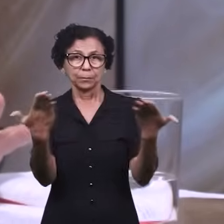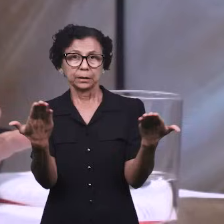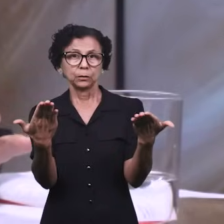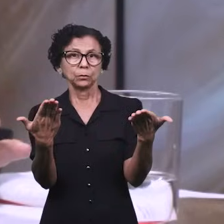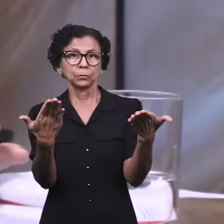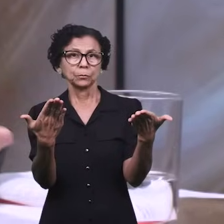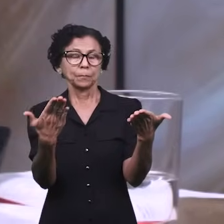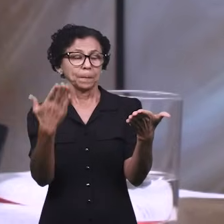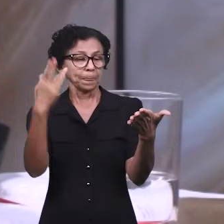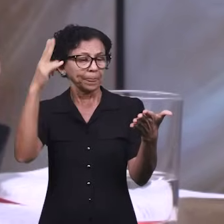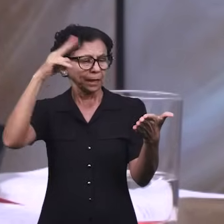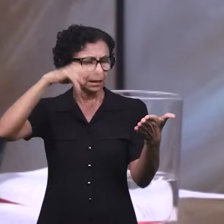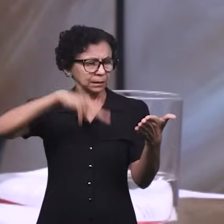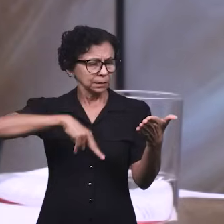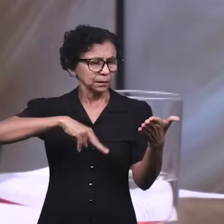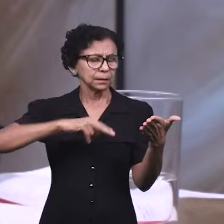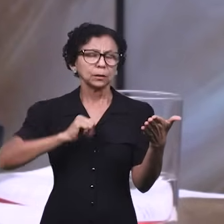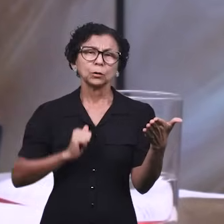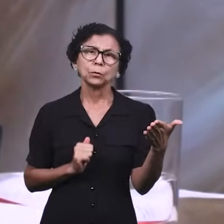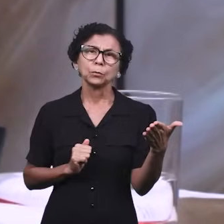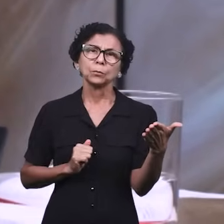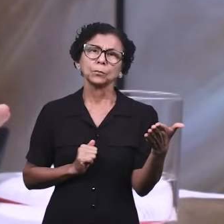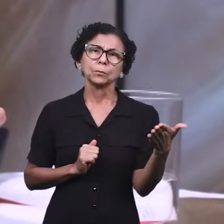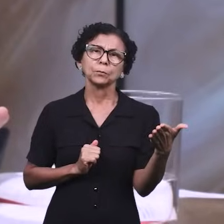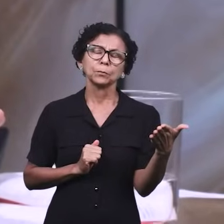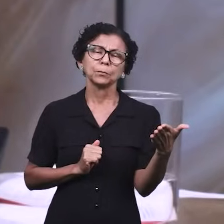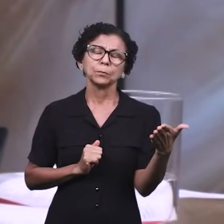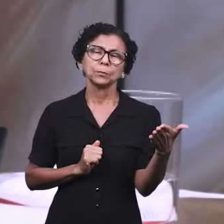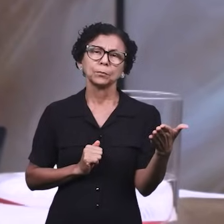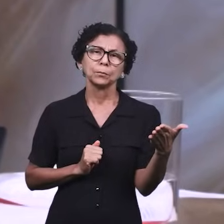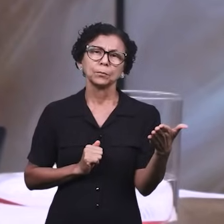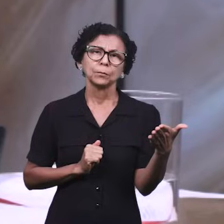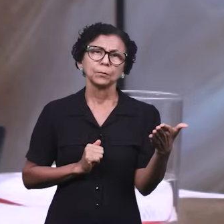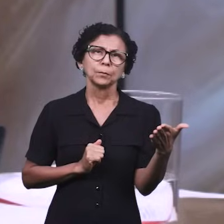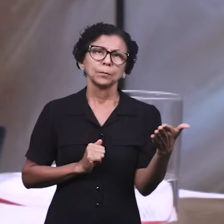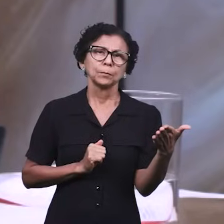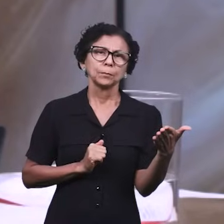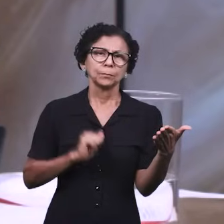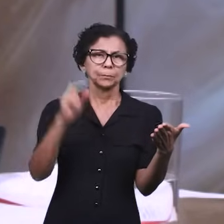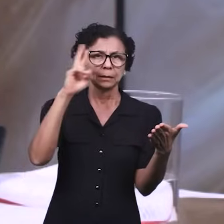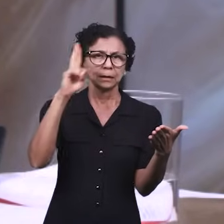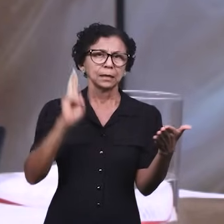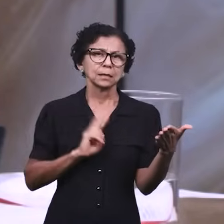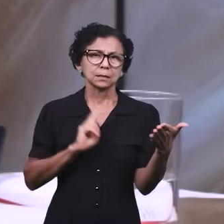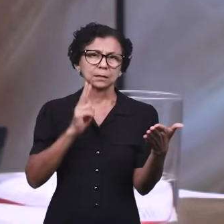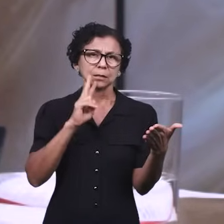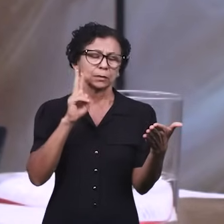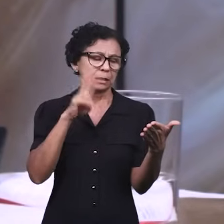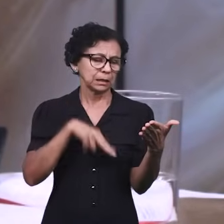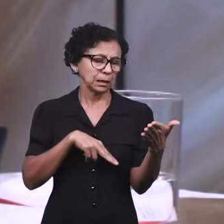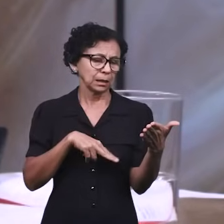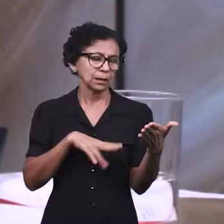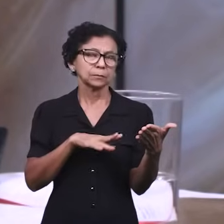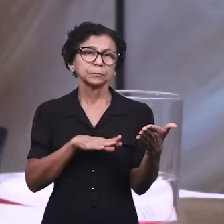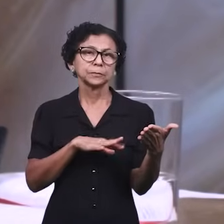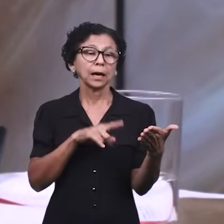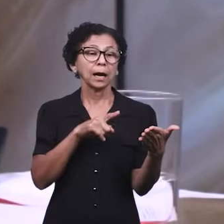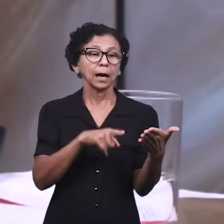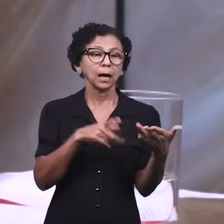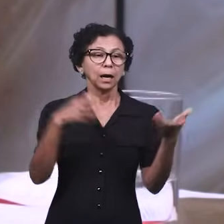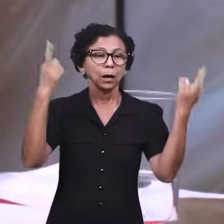ele abriu a palavra, ele leu a obra criadora, ou seja, aquilo que ele viu ali na letra, estava escrito